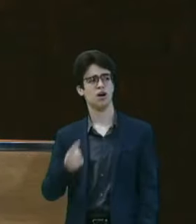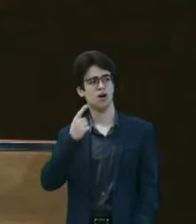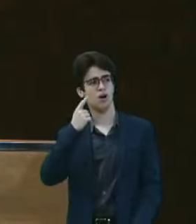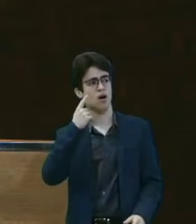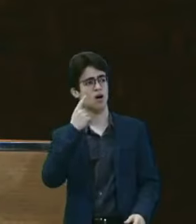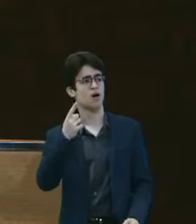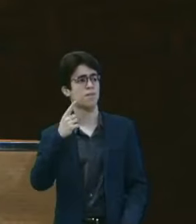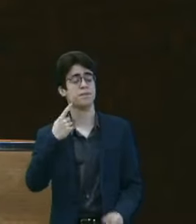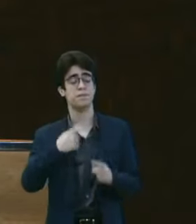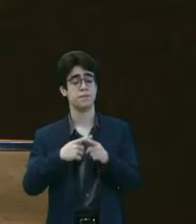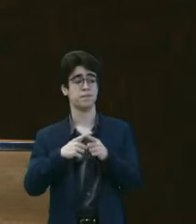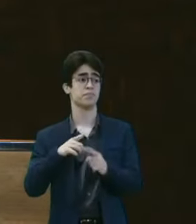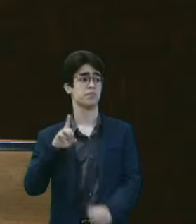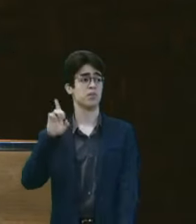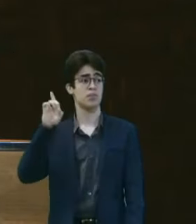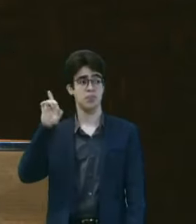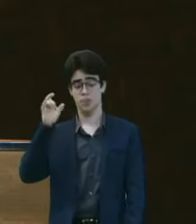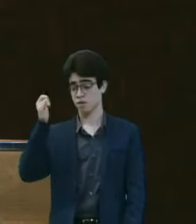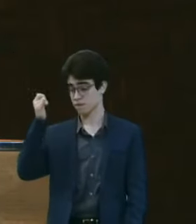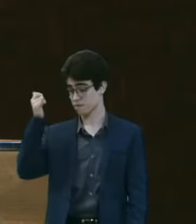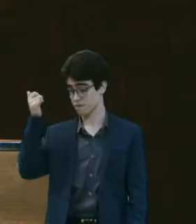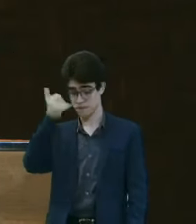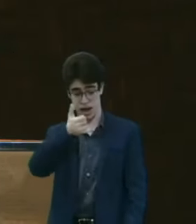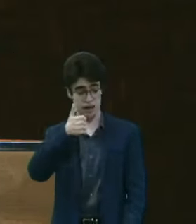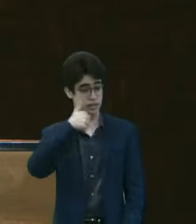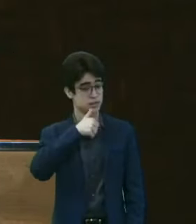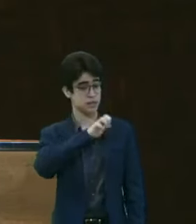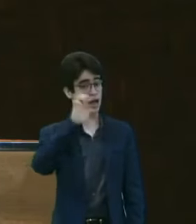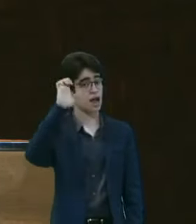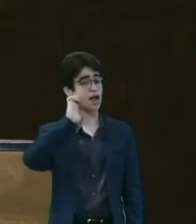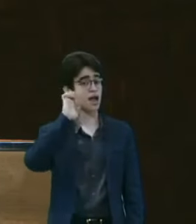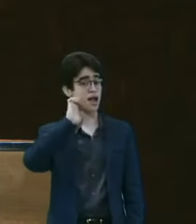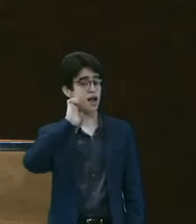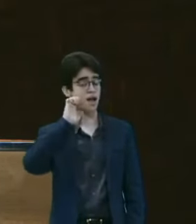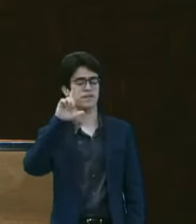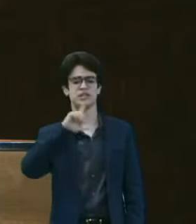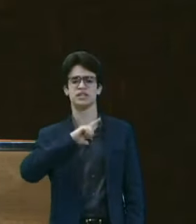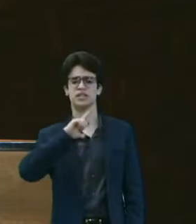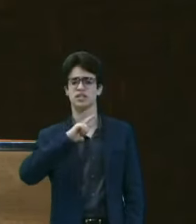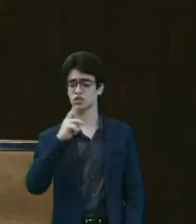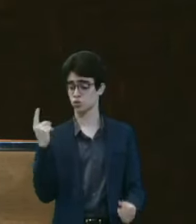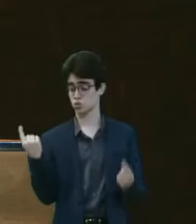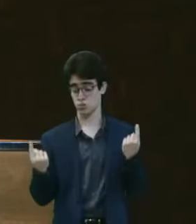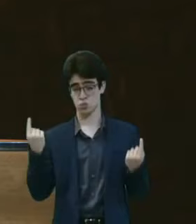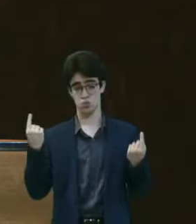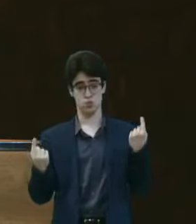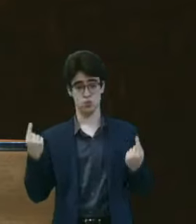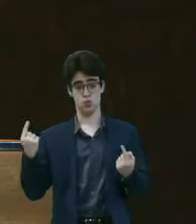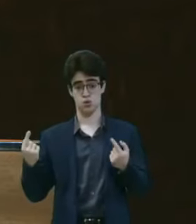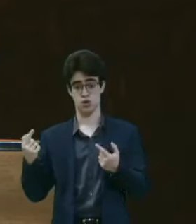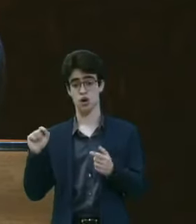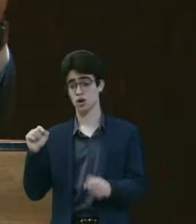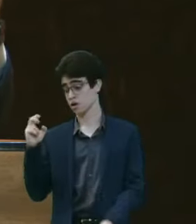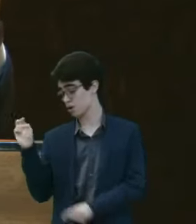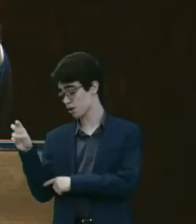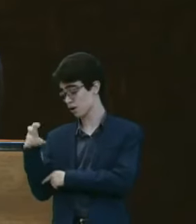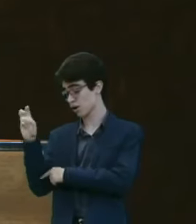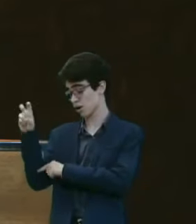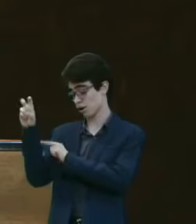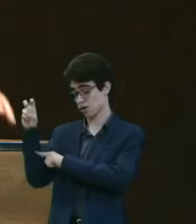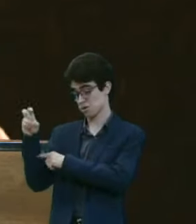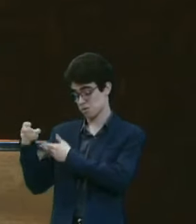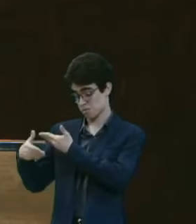Deus fala a Eva a respeito de duas descendências. A descendência da